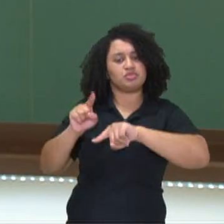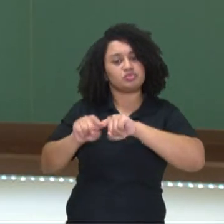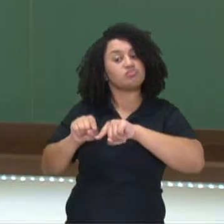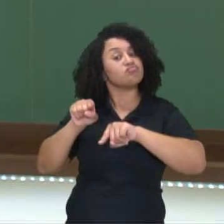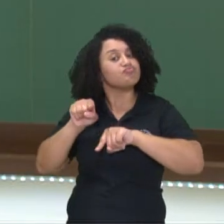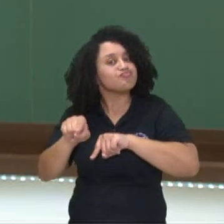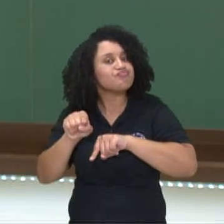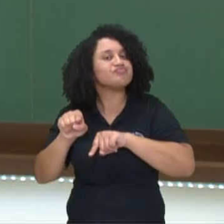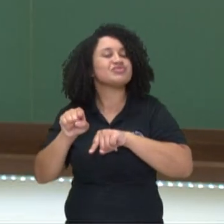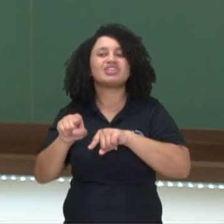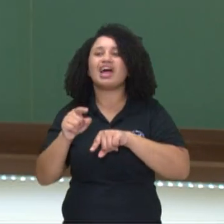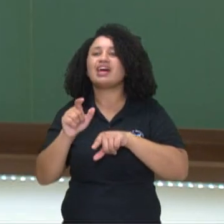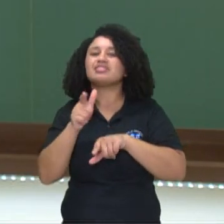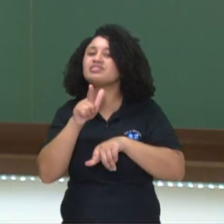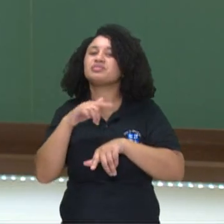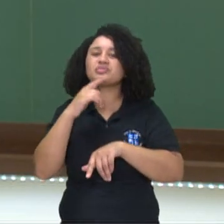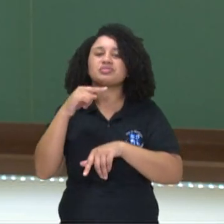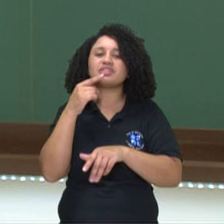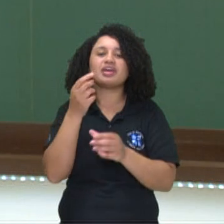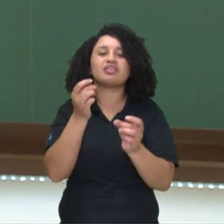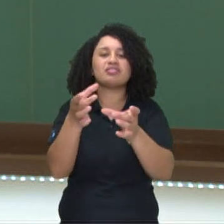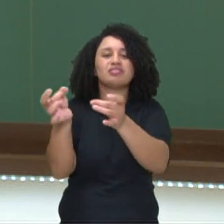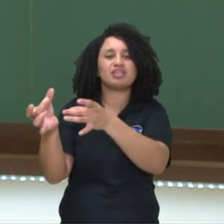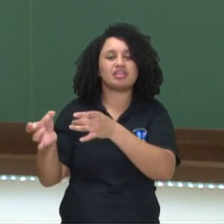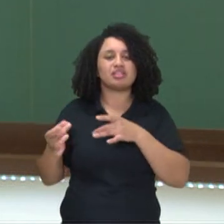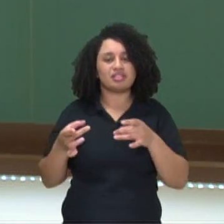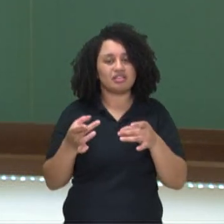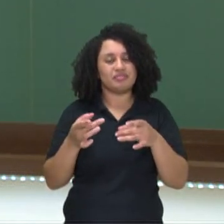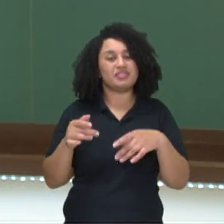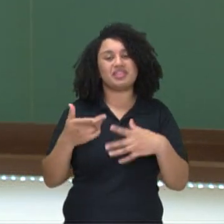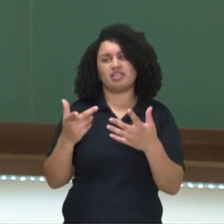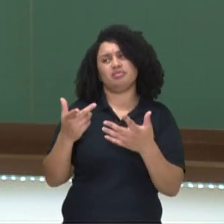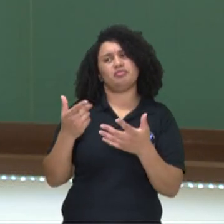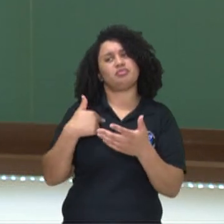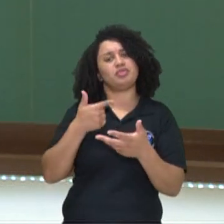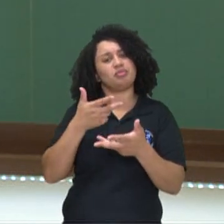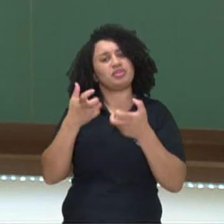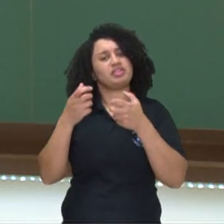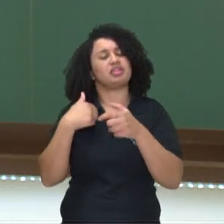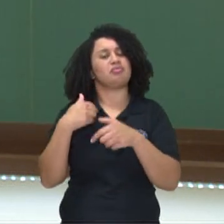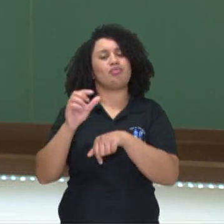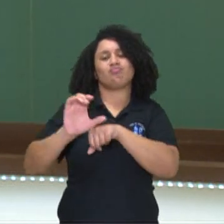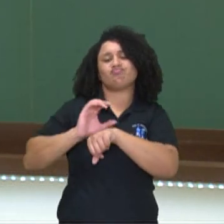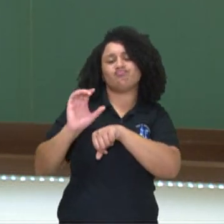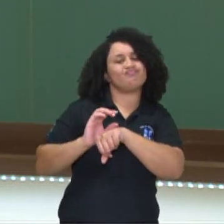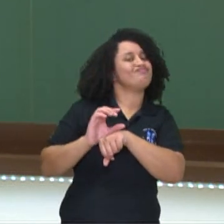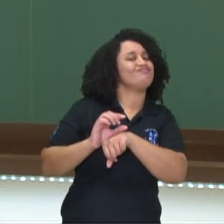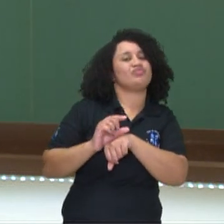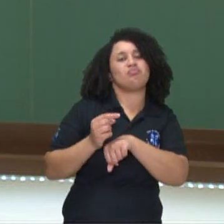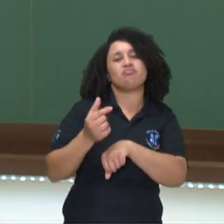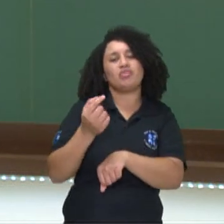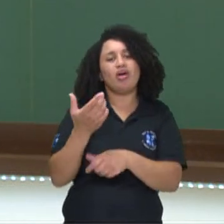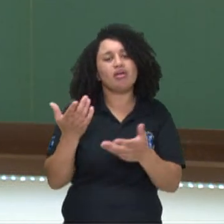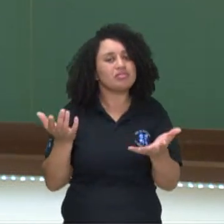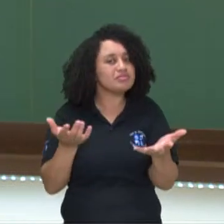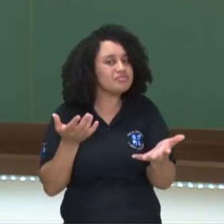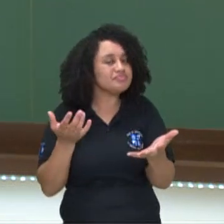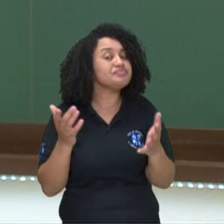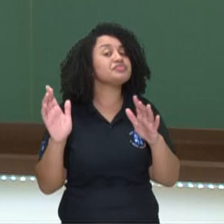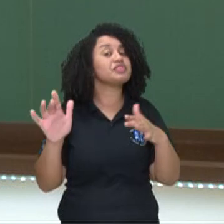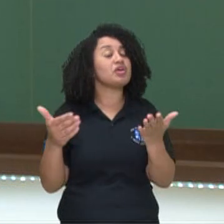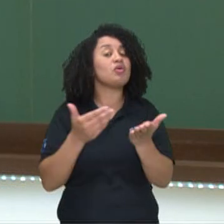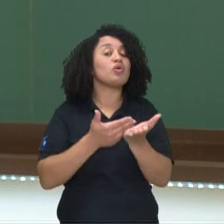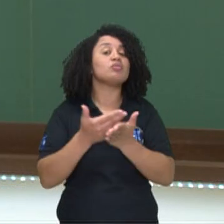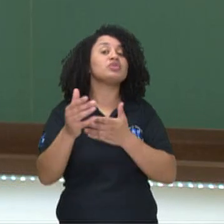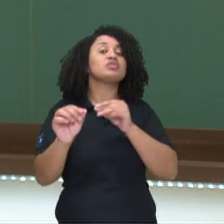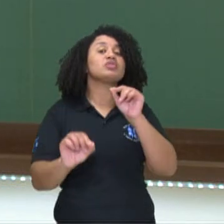vezes não escoa. E aí começou a representar defasagem de lucro. Não se tinha tanto lucro. Então começou-se a